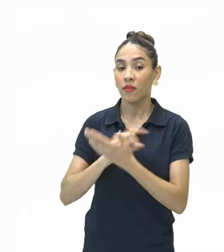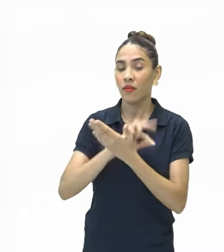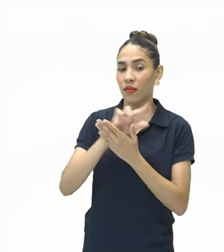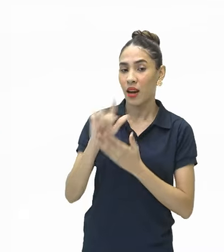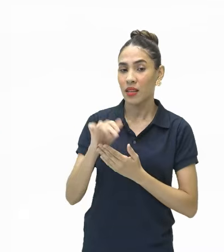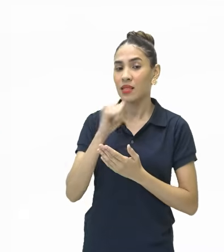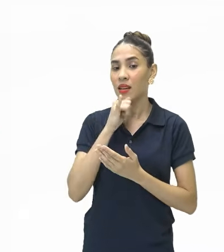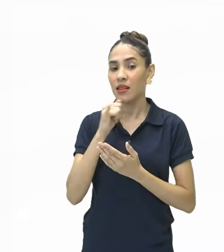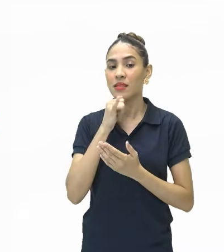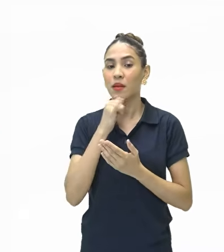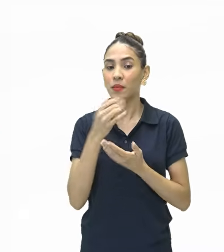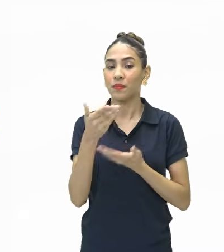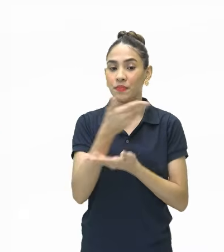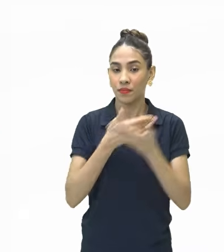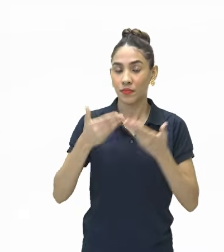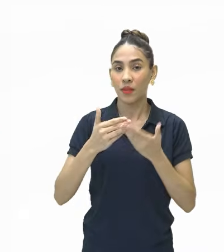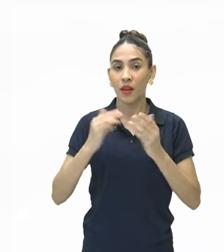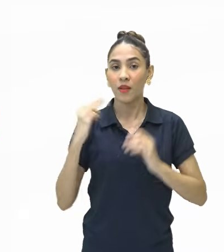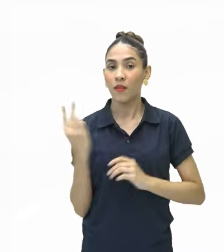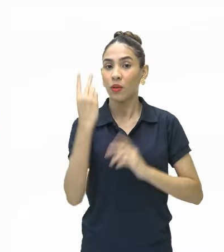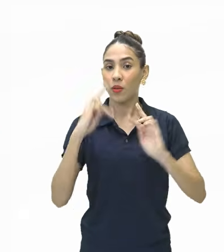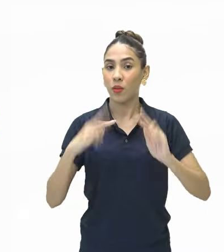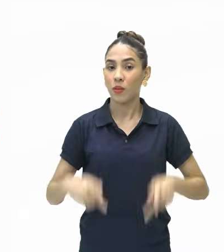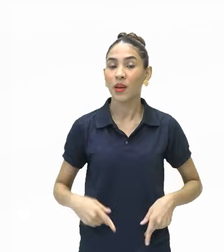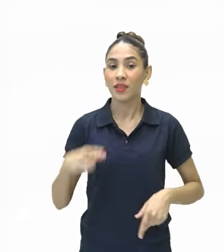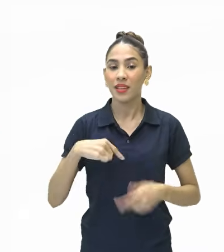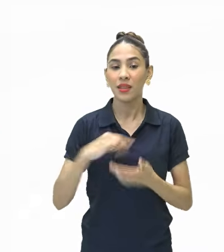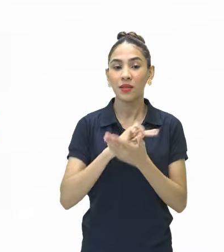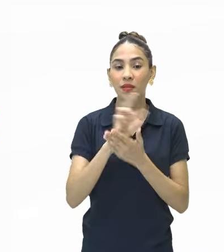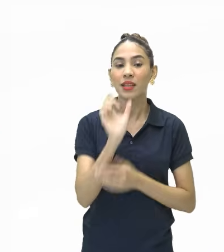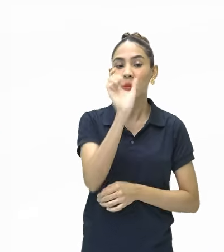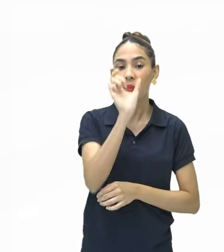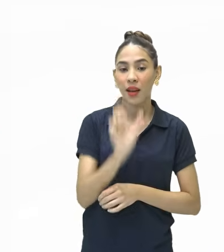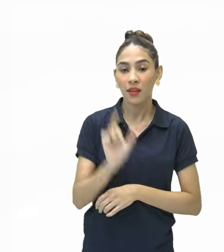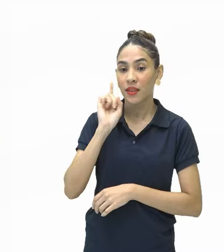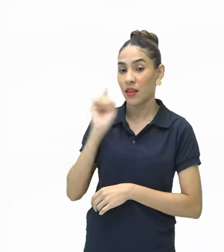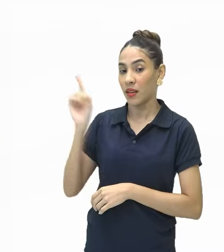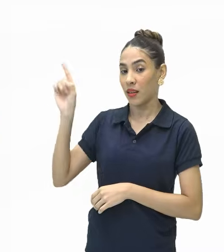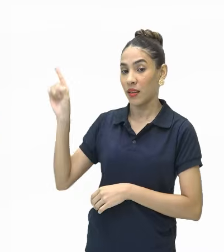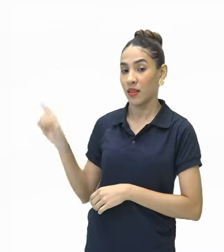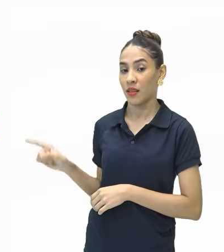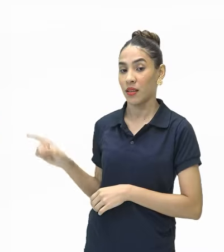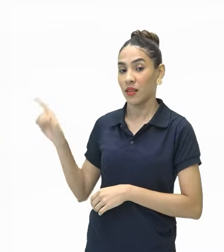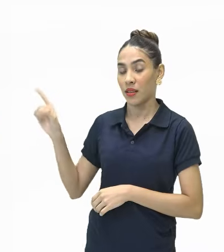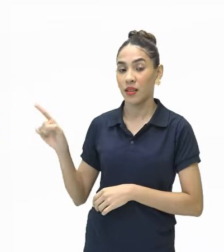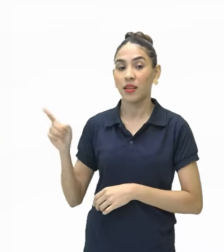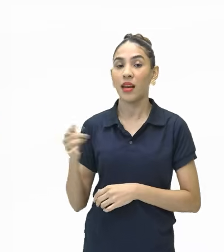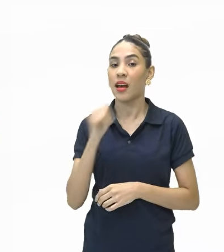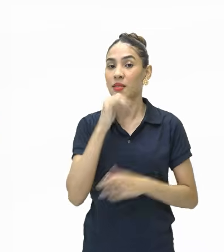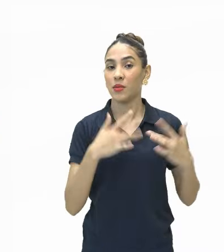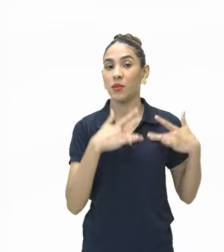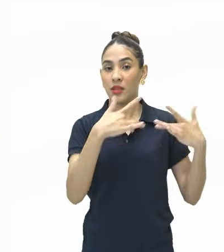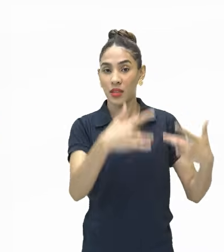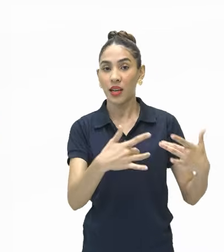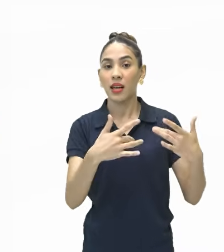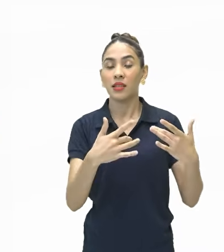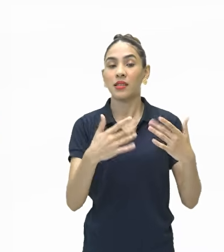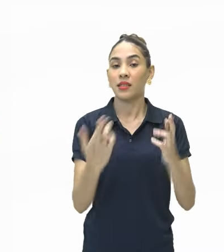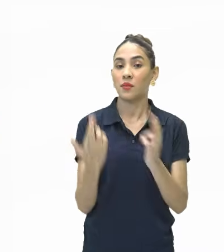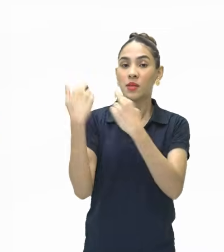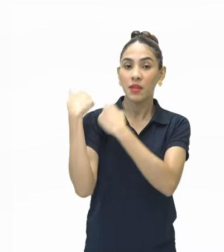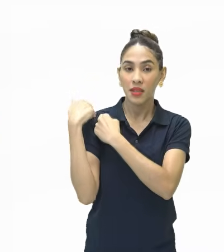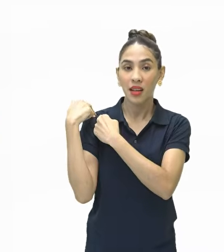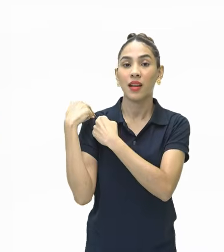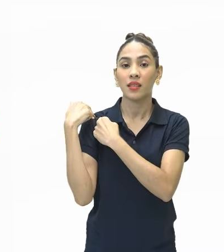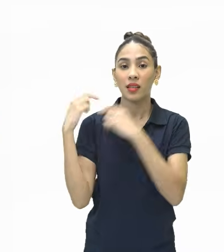né, permeiam os valores humanos. Então nós temos aqui várias palavrinhas, como a solidariedade, a